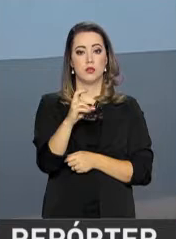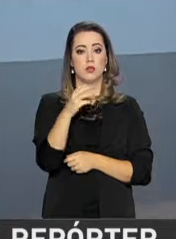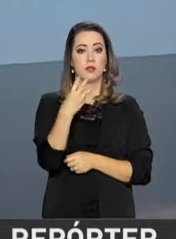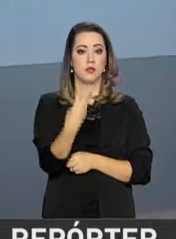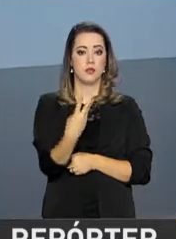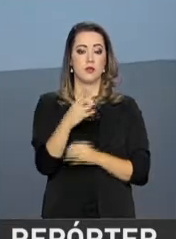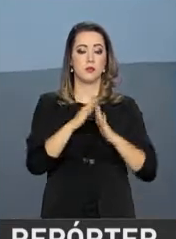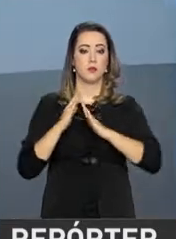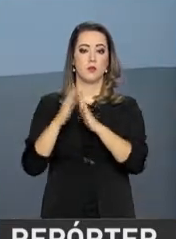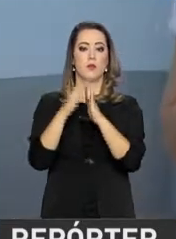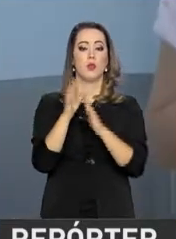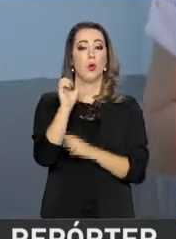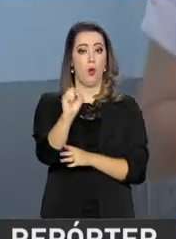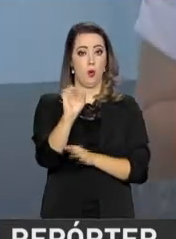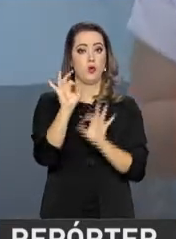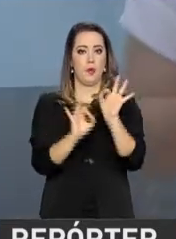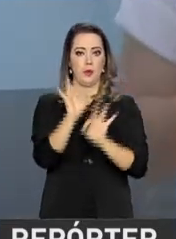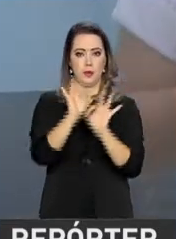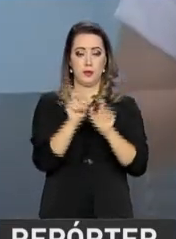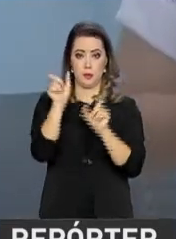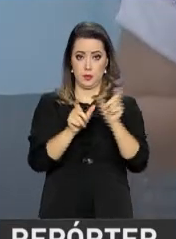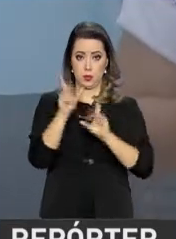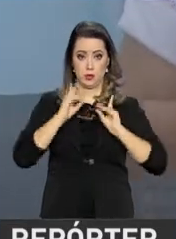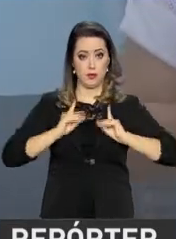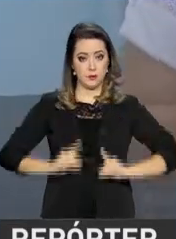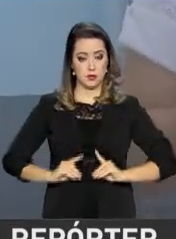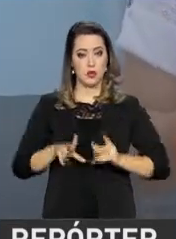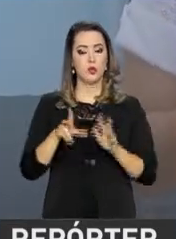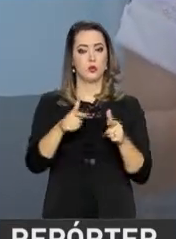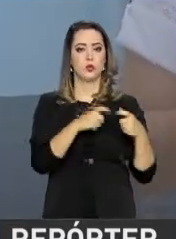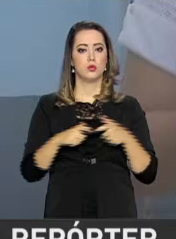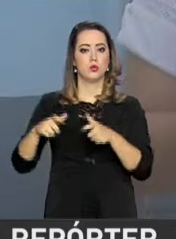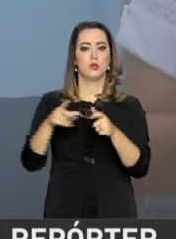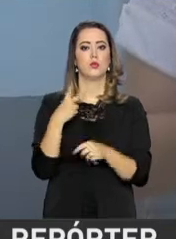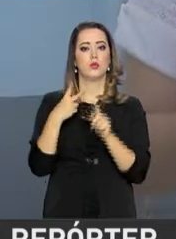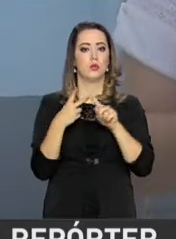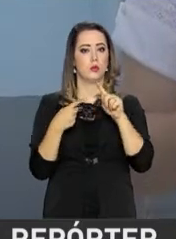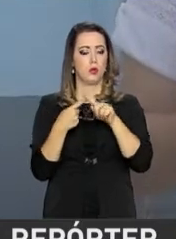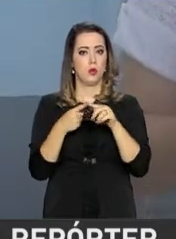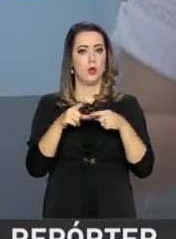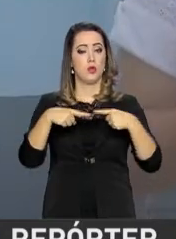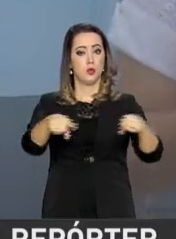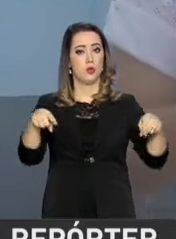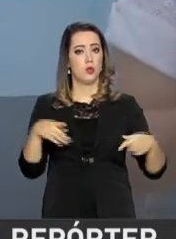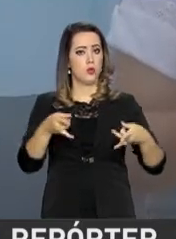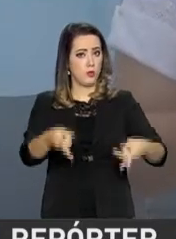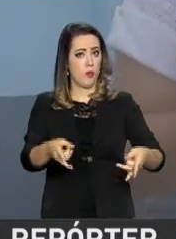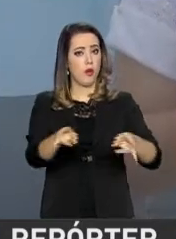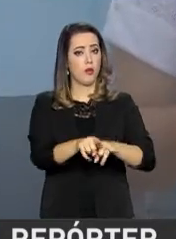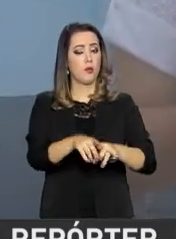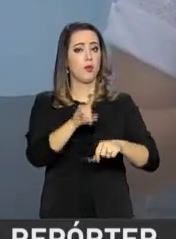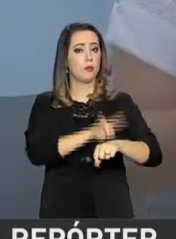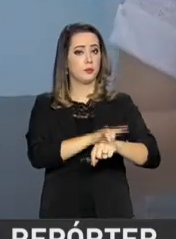preparadas para receber pessoas com deficiência todas as unidades contam com dois quartos sala cozinha banheiro e área de serviço